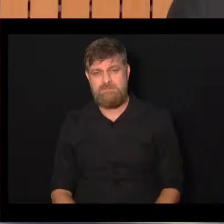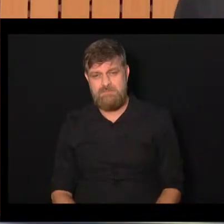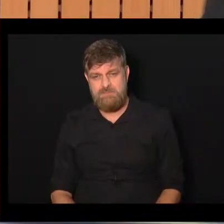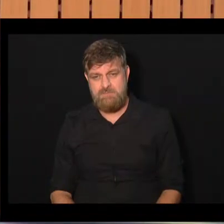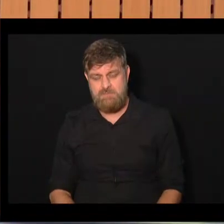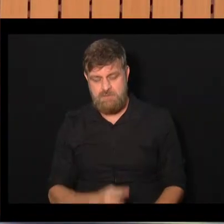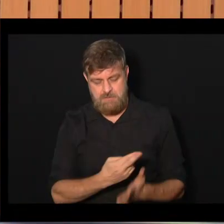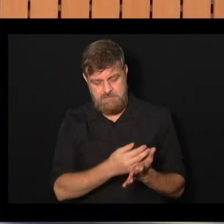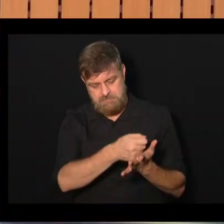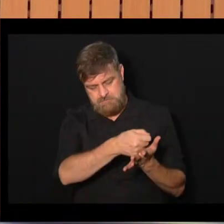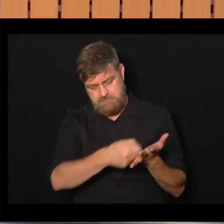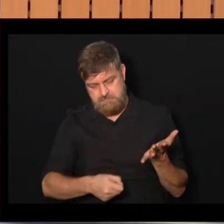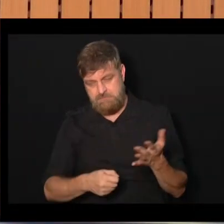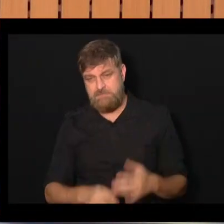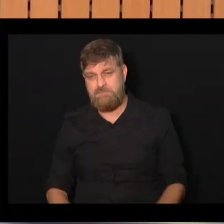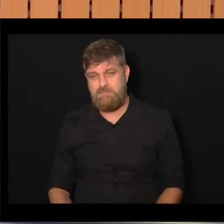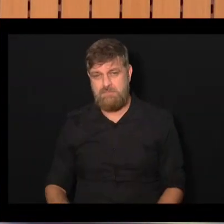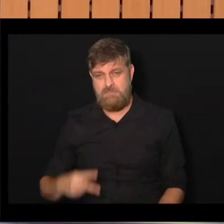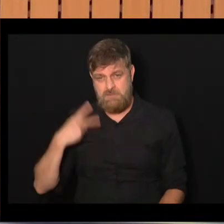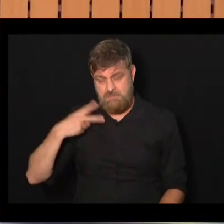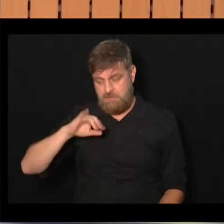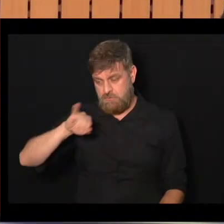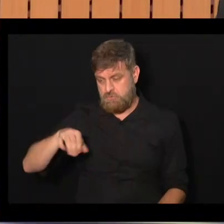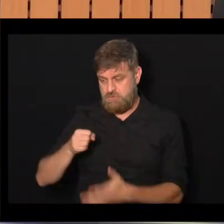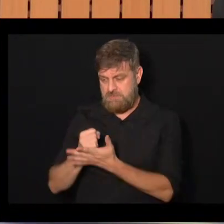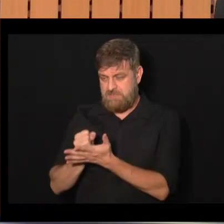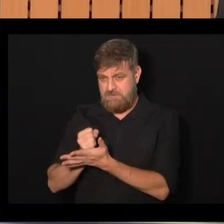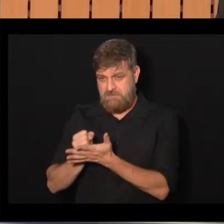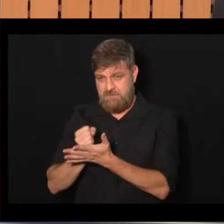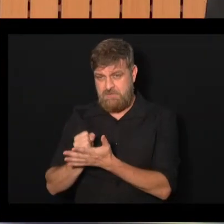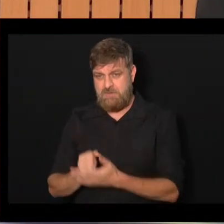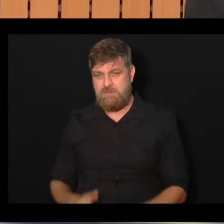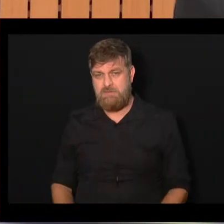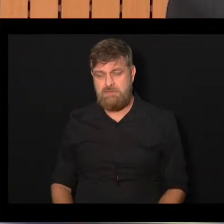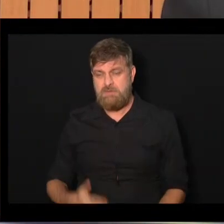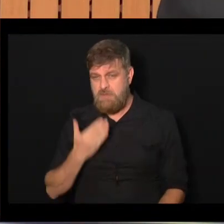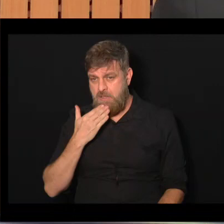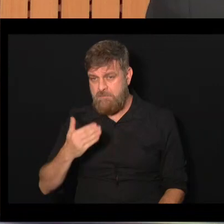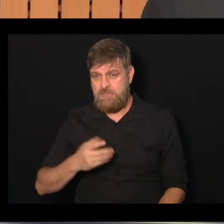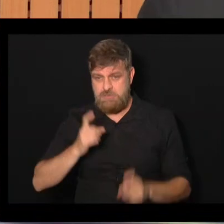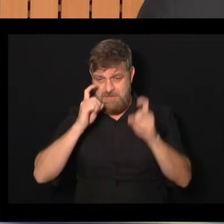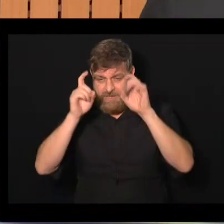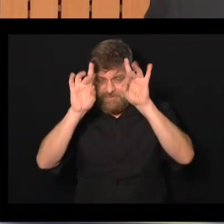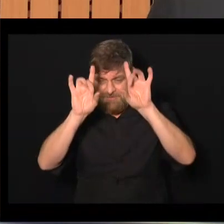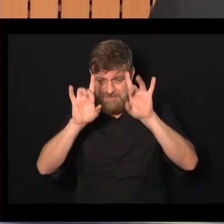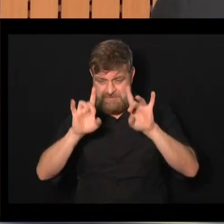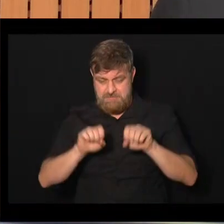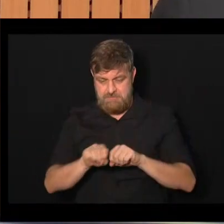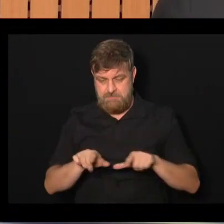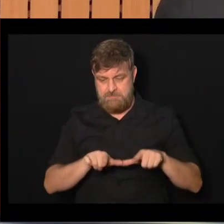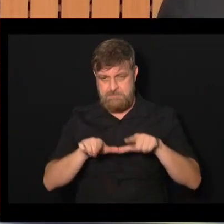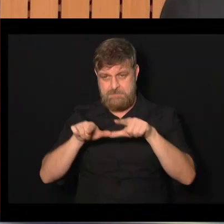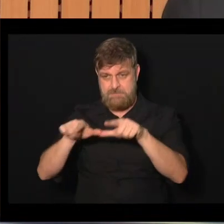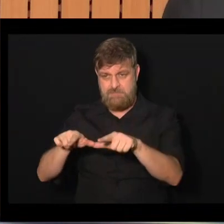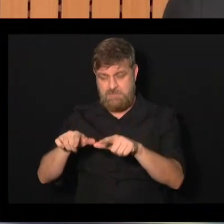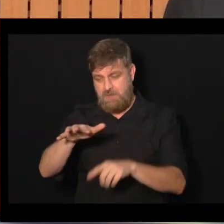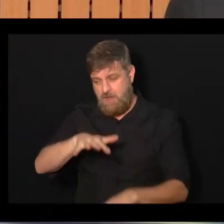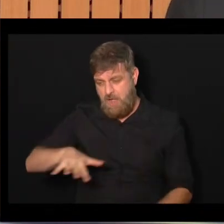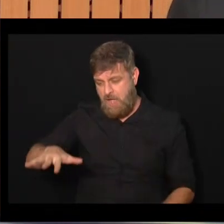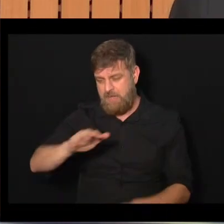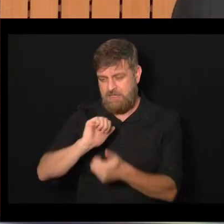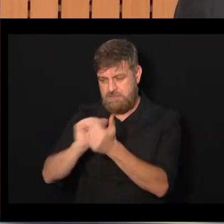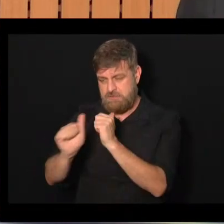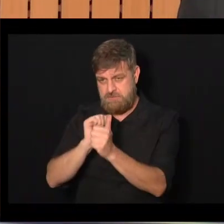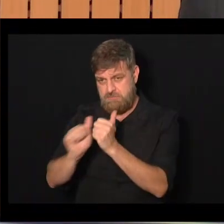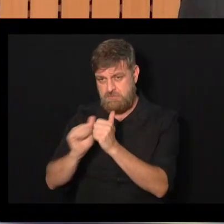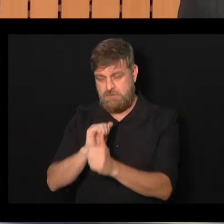Requerimento 2186 do senhor Jorge da Farmácia, requerendo a realização de reunião solene para entrega de diploma de mérito